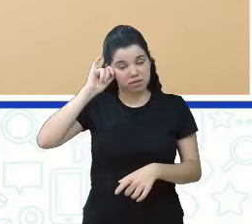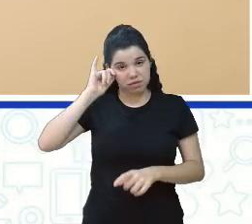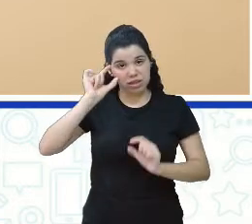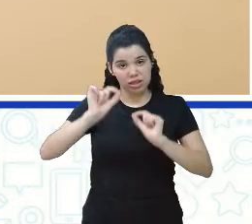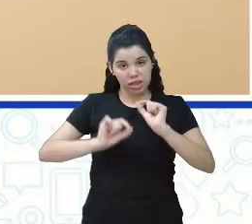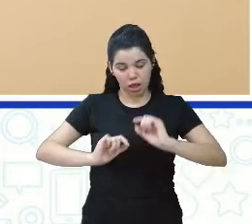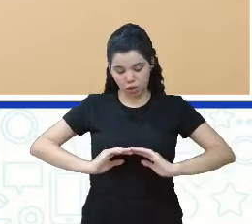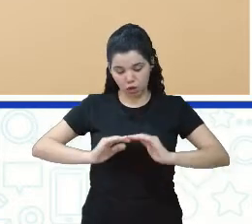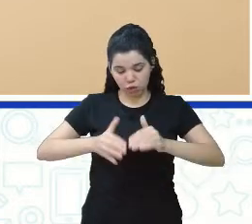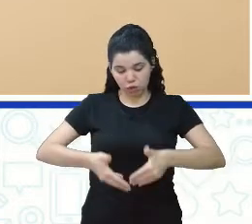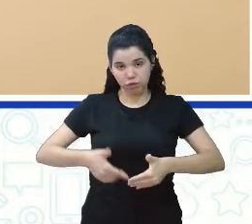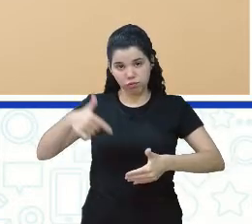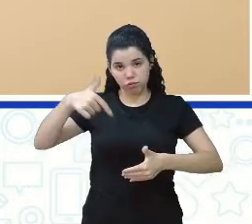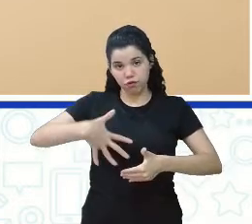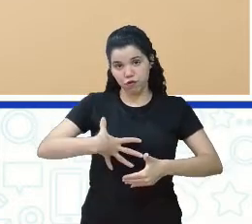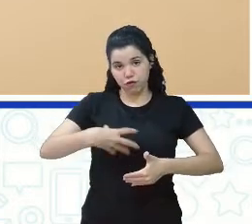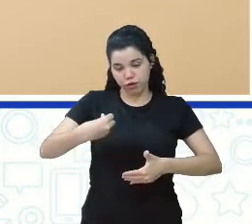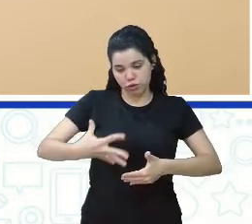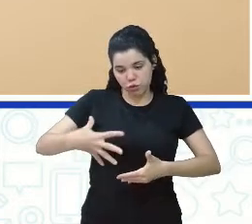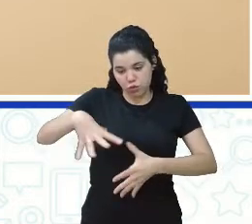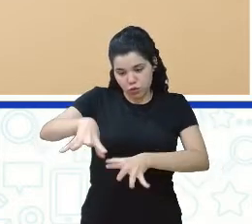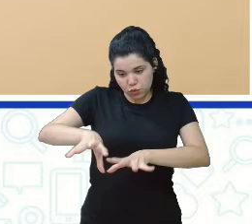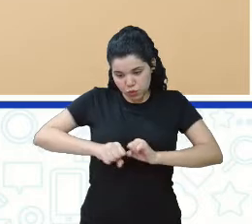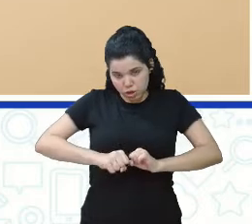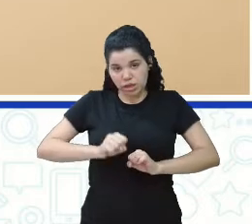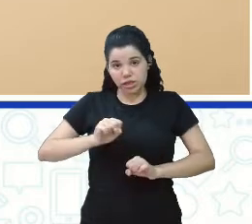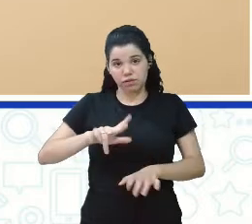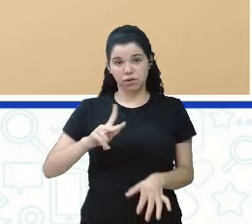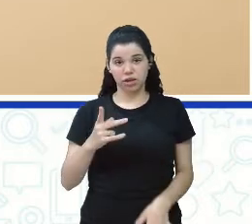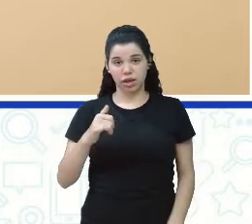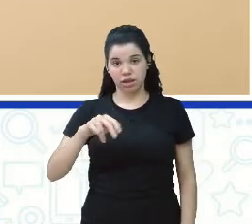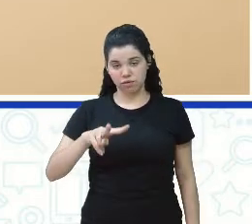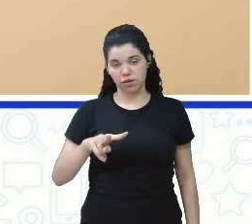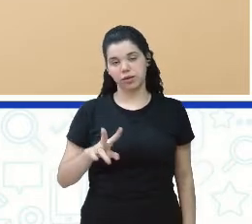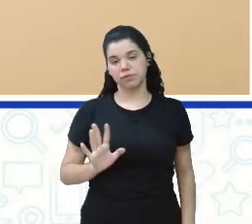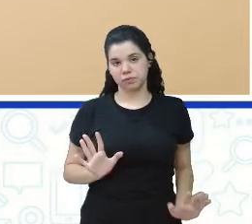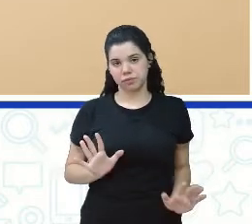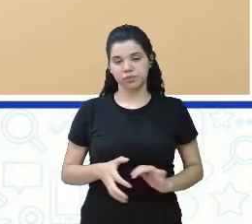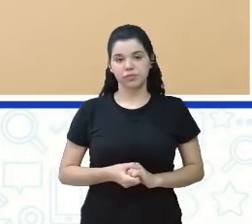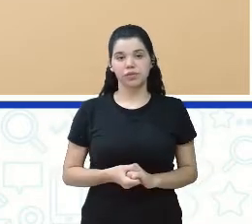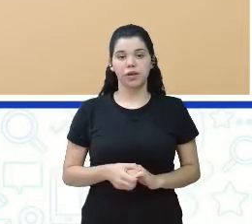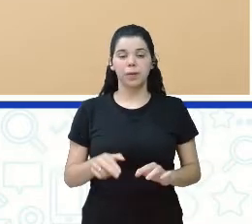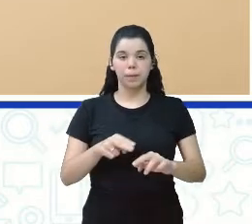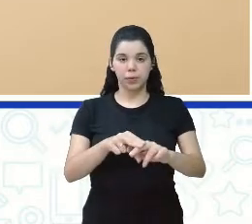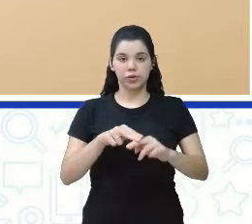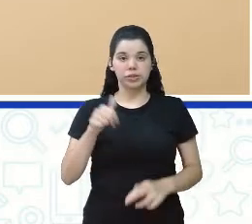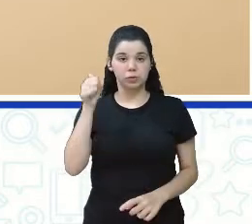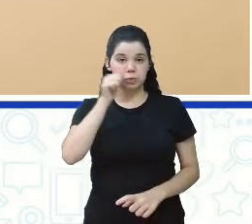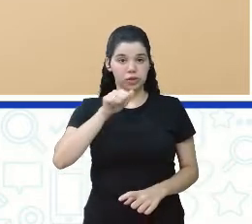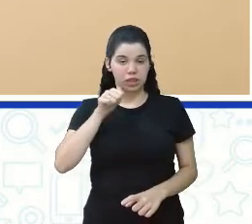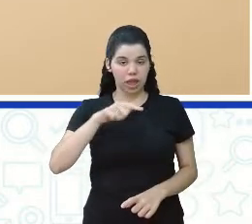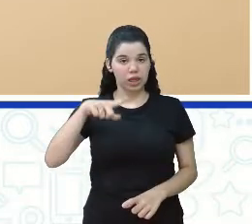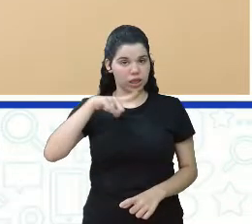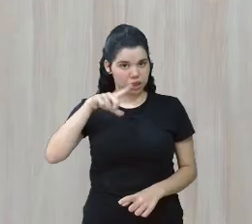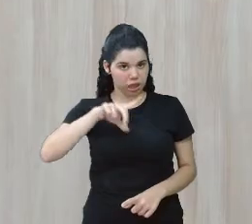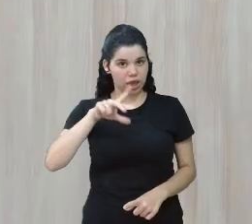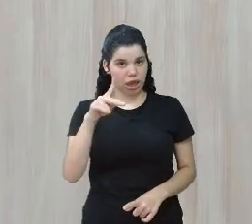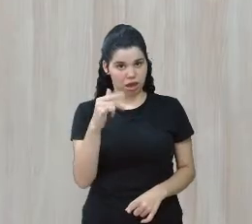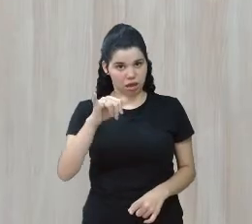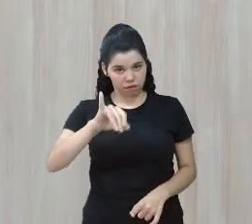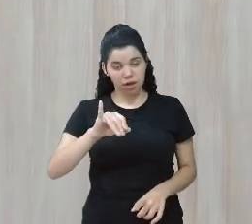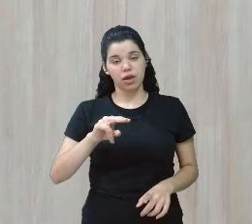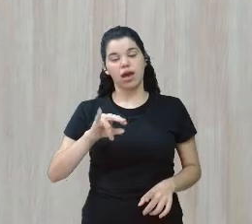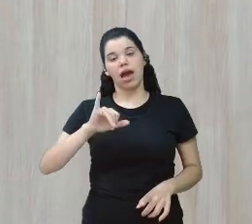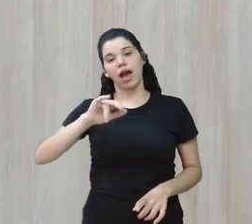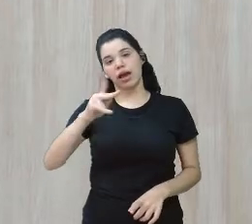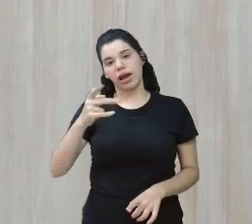filho, caso seja HIV positiva. Então, as gestantes também, todas as gestantes, elas